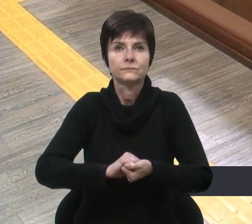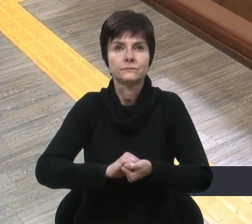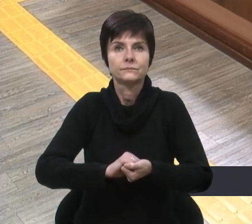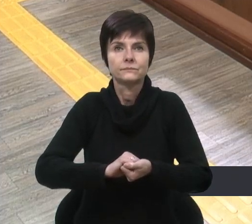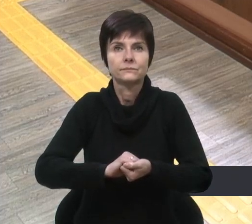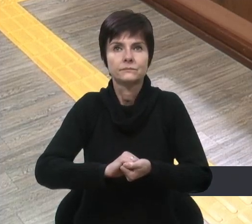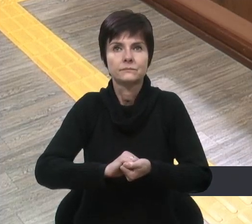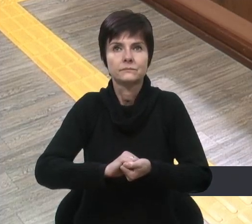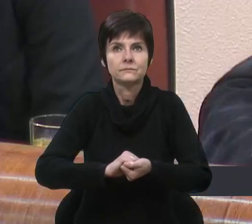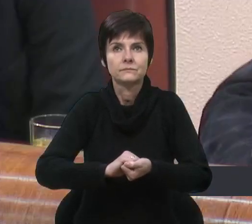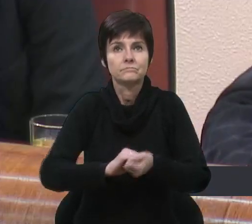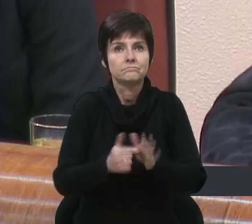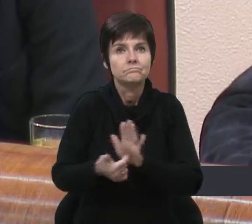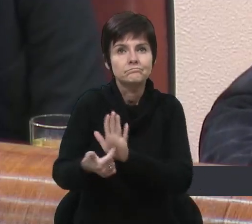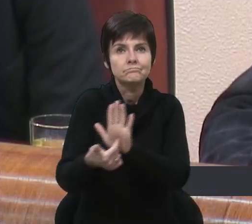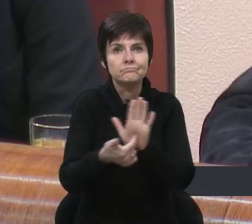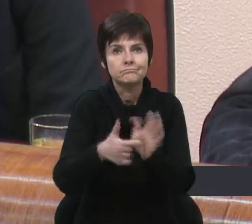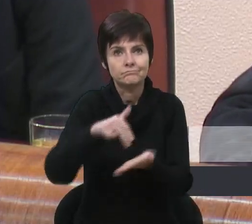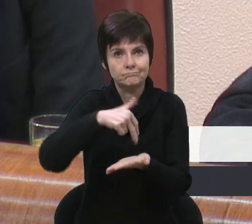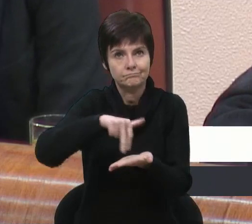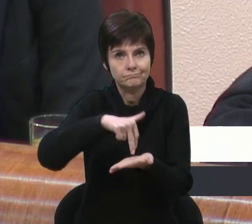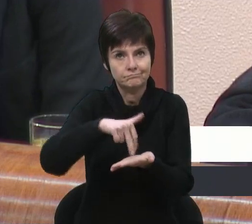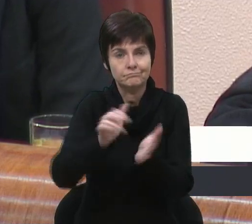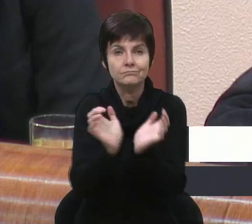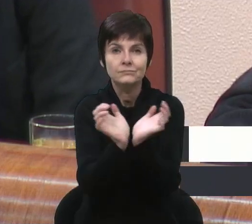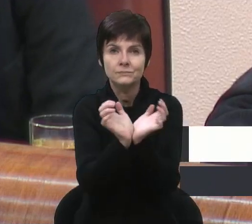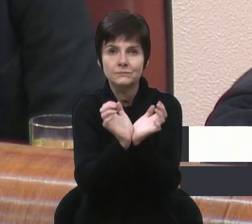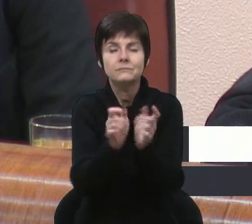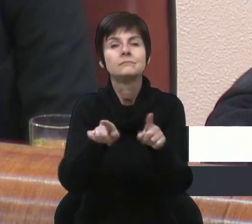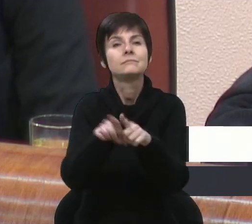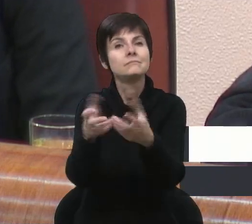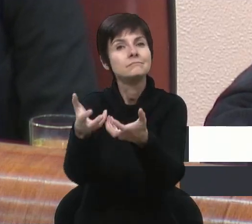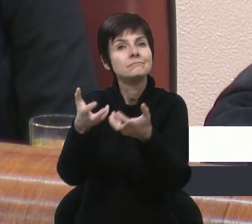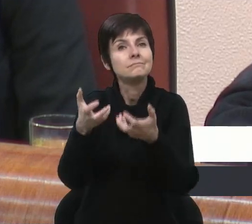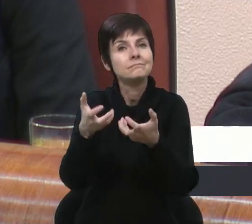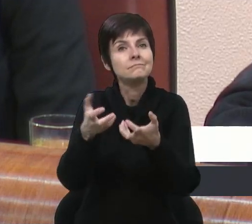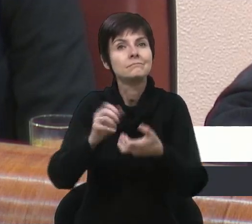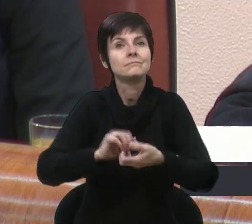de assistirmos à apresentação de danças, eu também quero